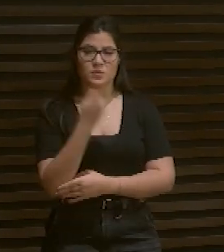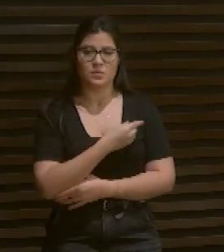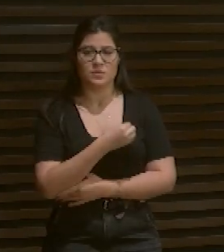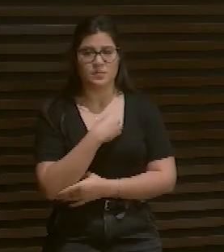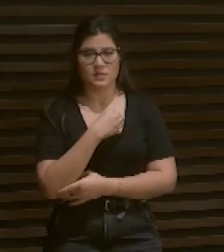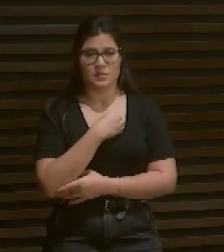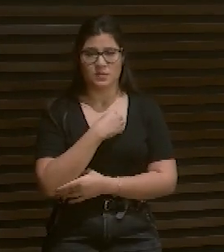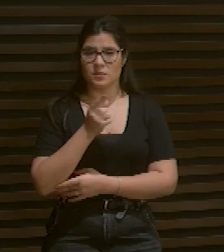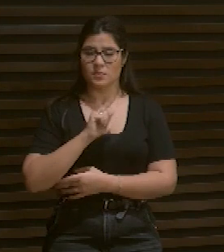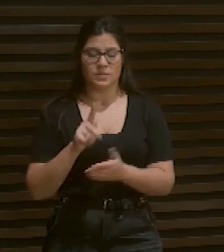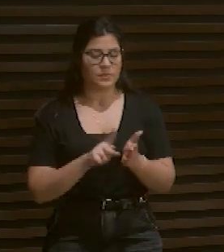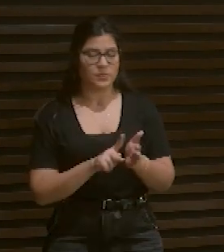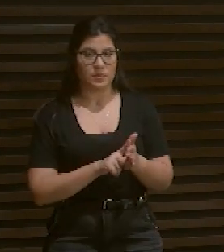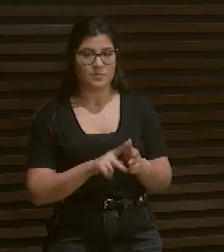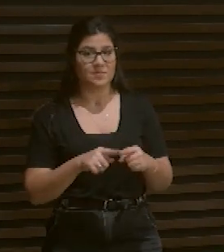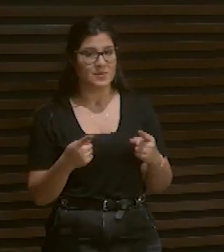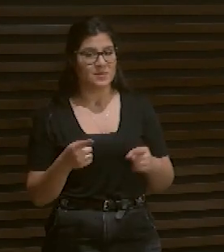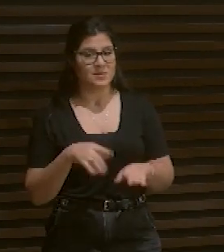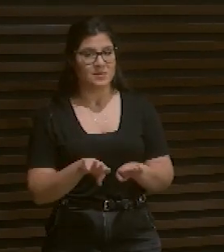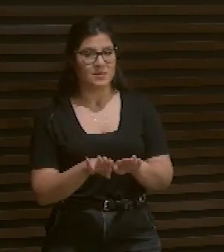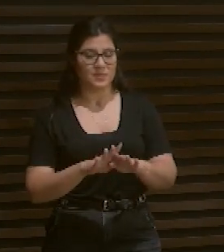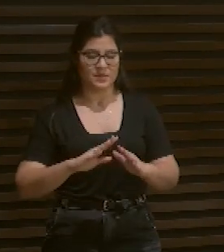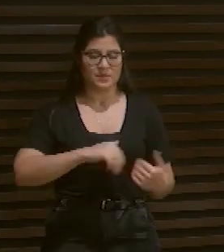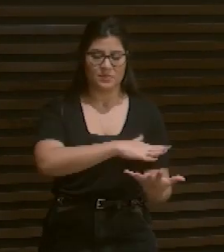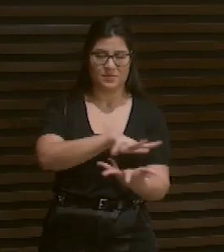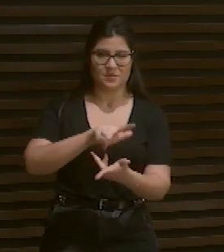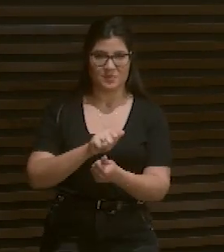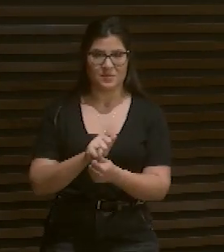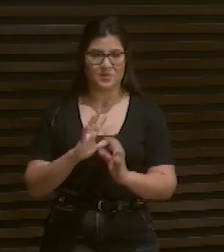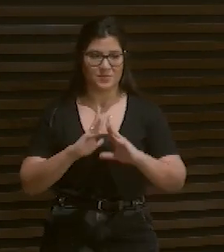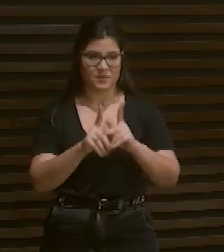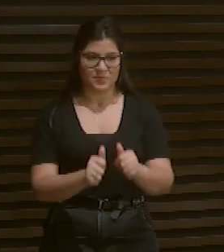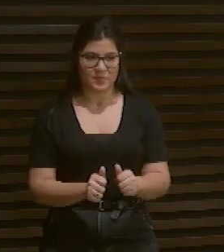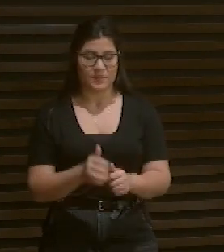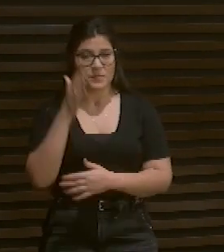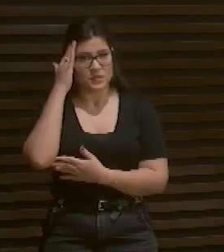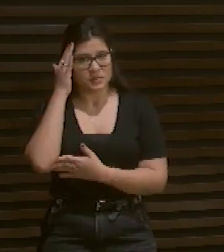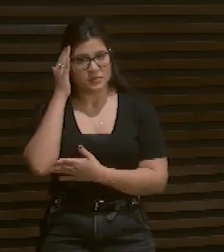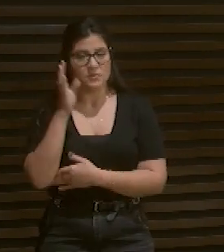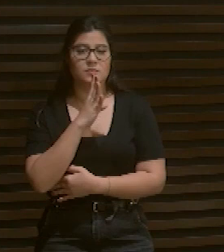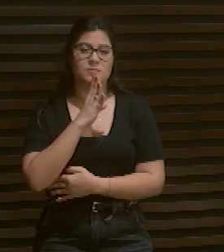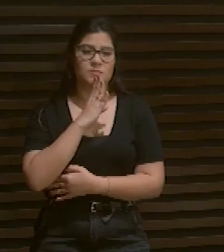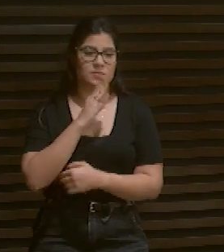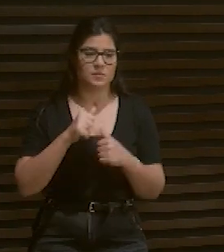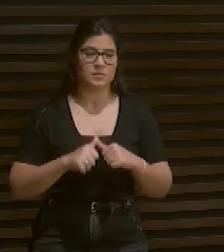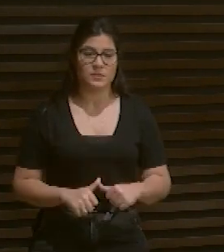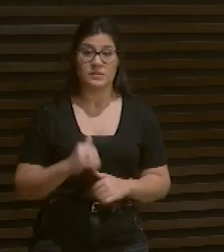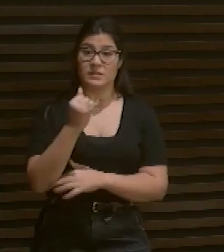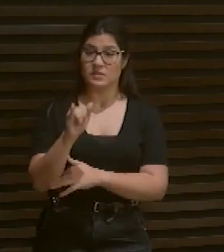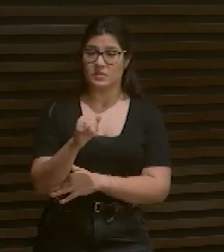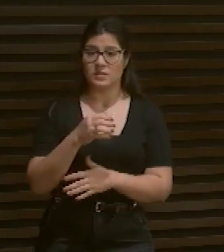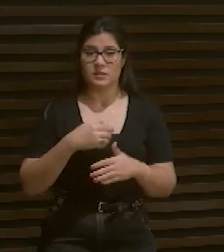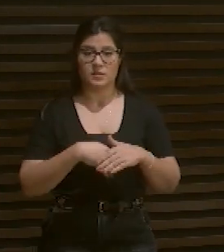pelos nossos próprios, mas ainda pelos do mundo inteiro. Ora, sabemos que o temos conhecido por isso, se